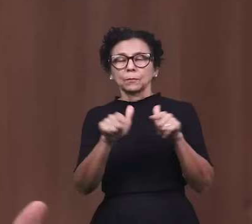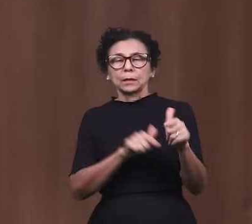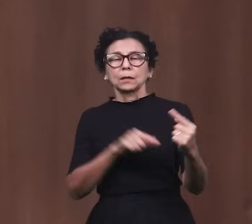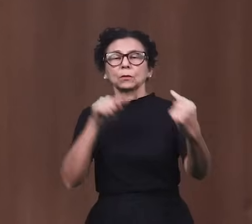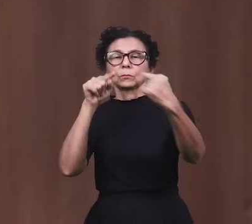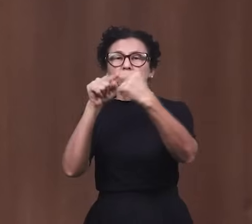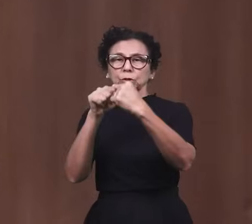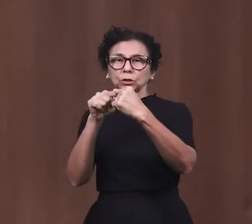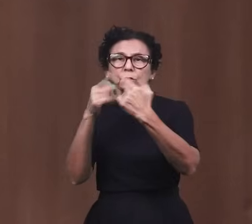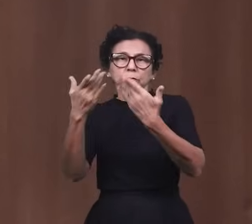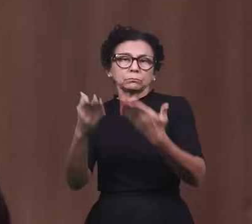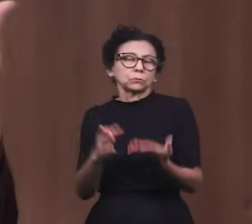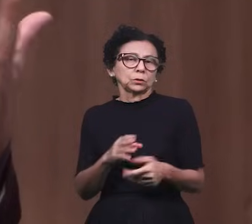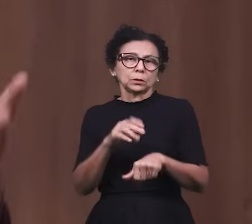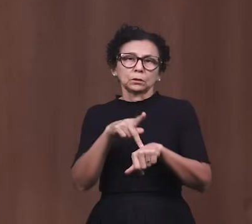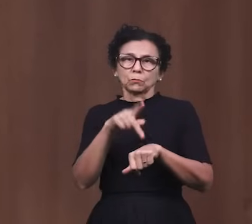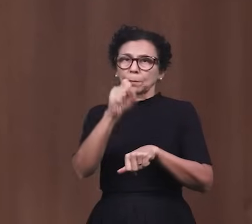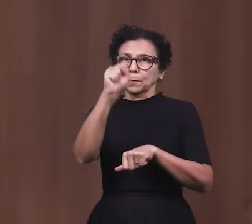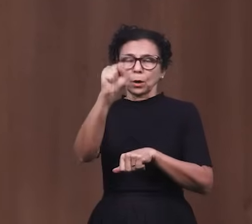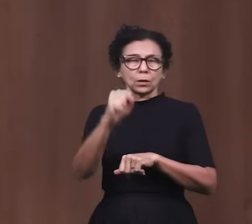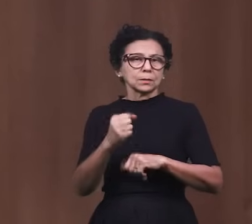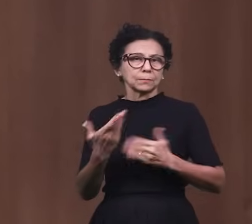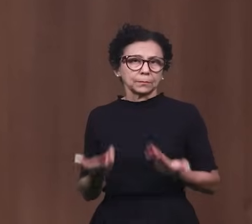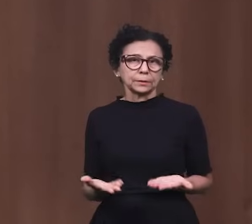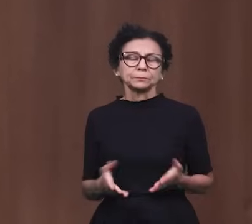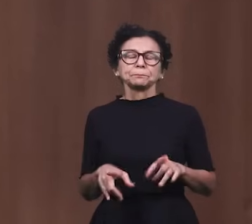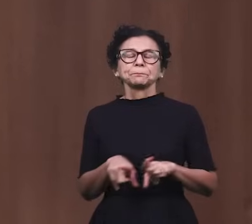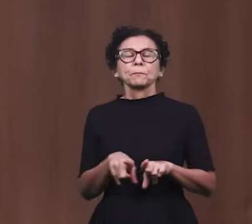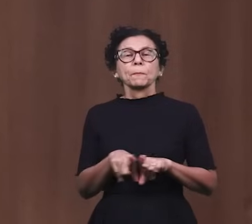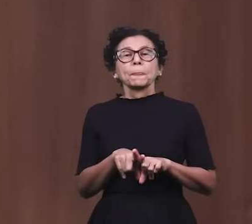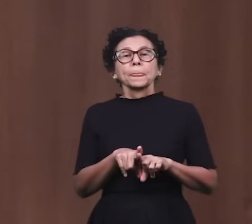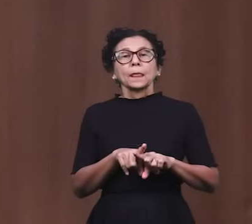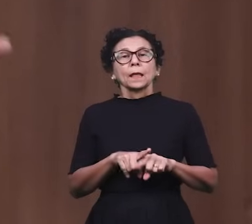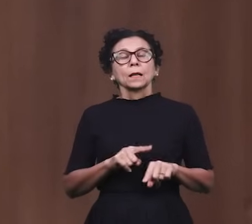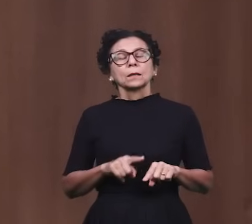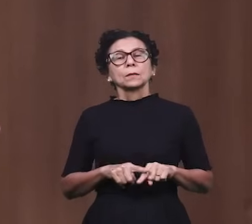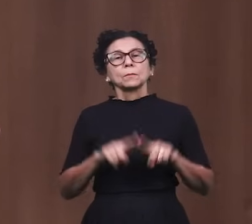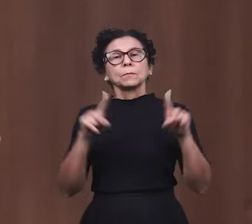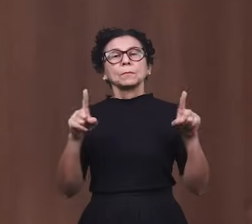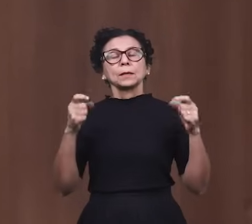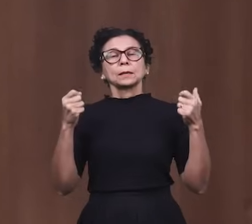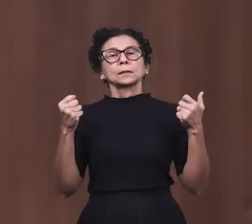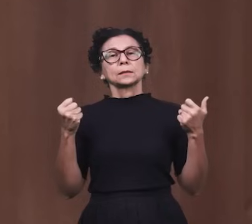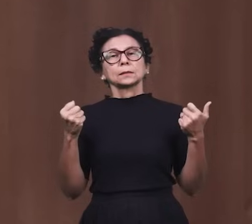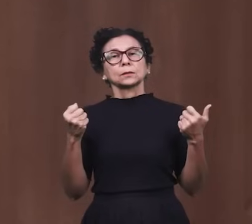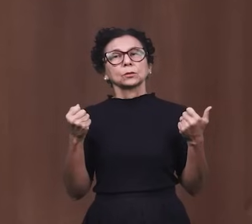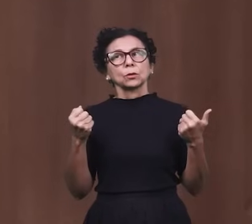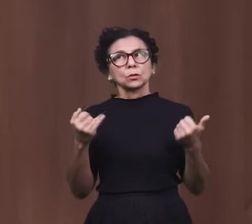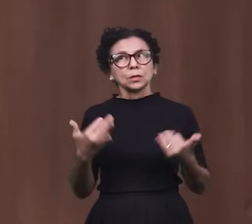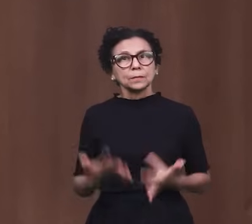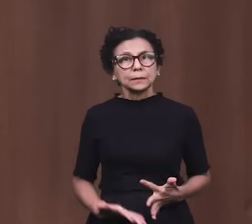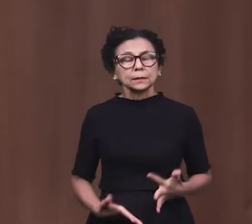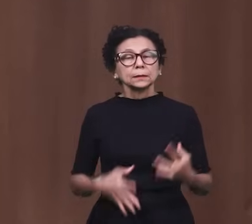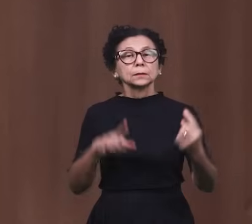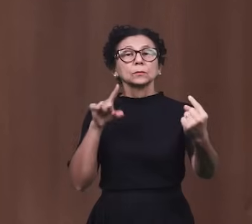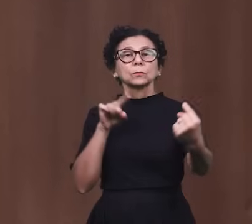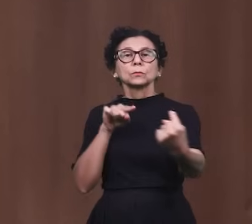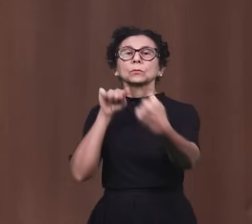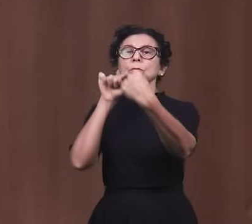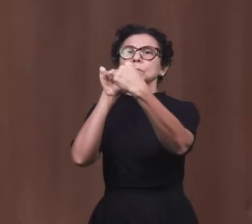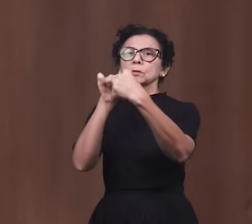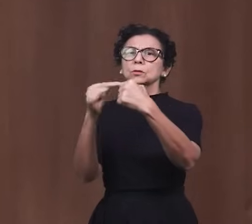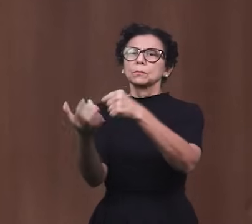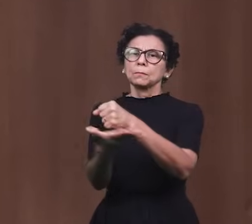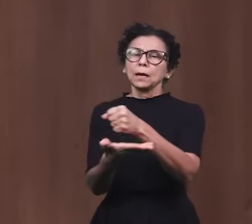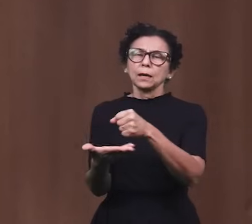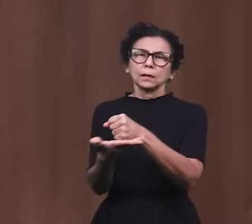para um dia ter uma especialização também, uma pós-graduação. Mas nós falamos bastante aqui na primeira parte do programa sobre um objetivo